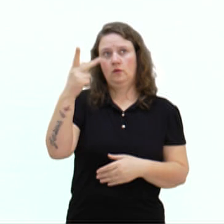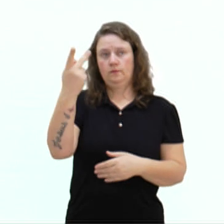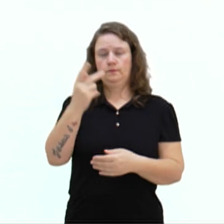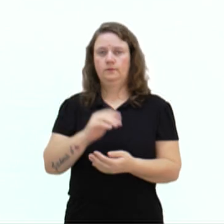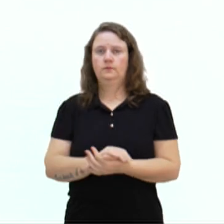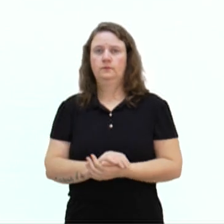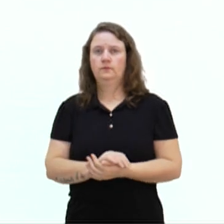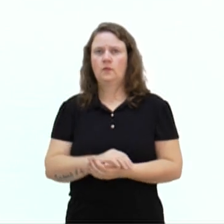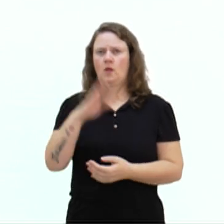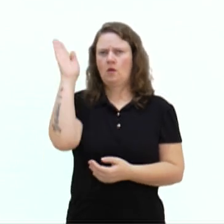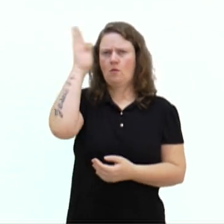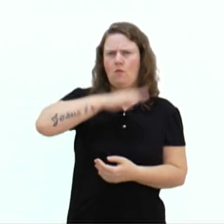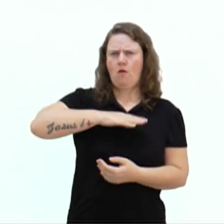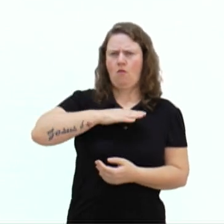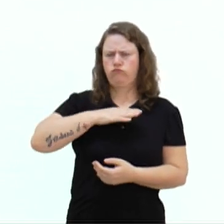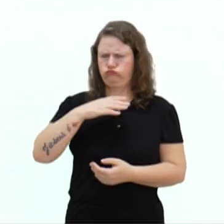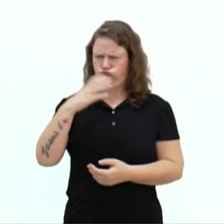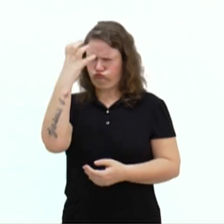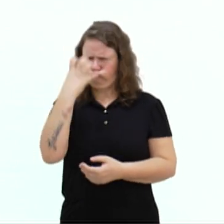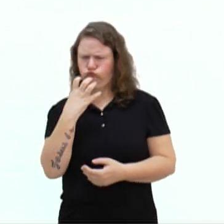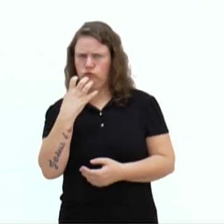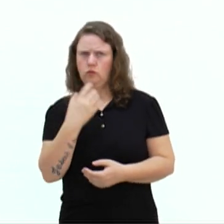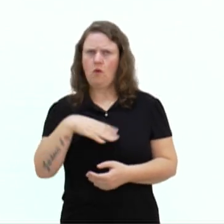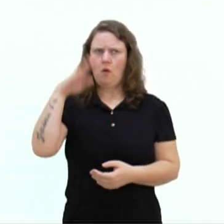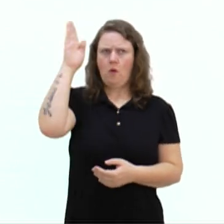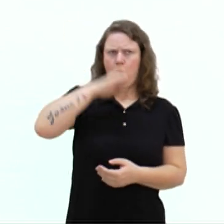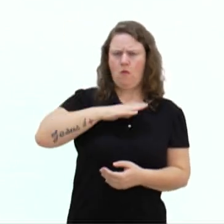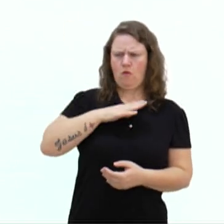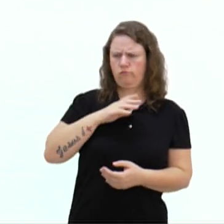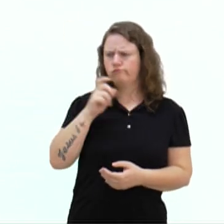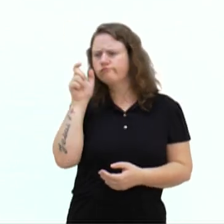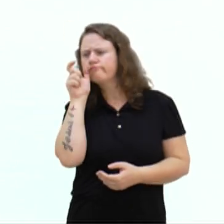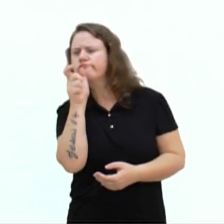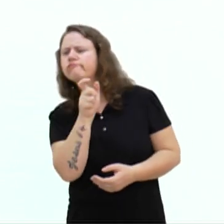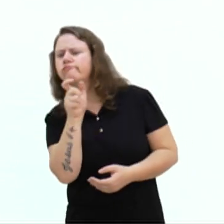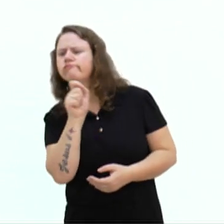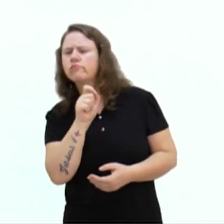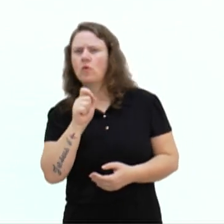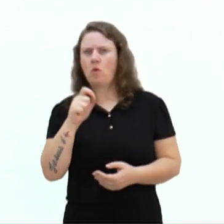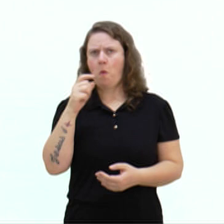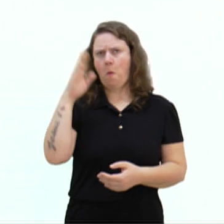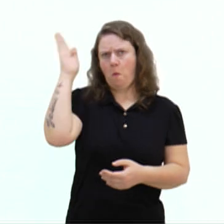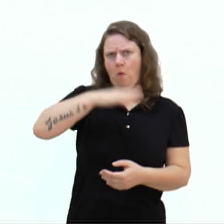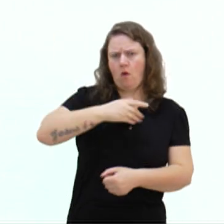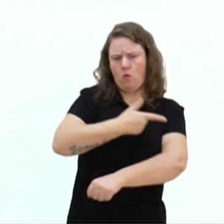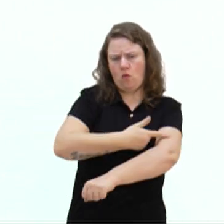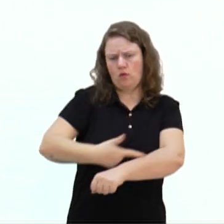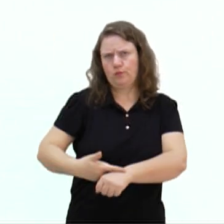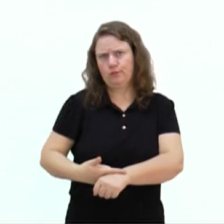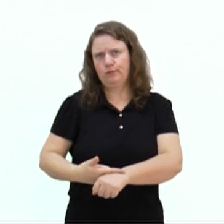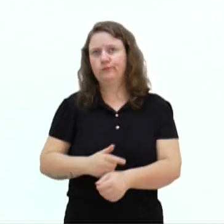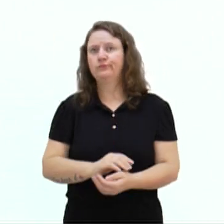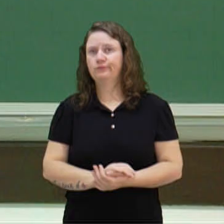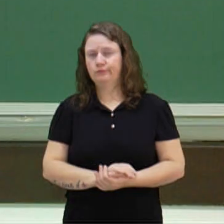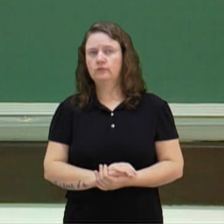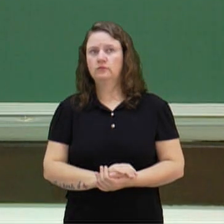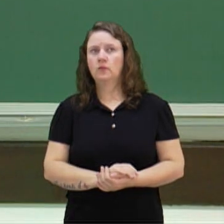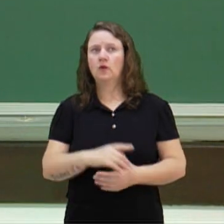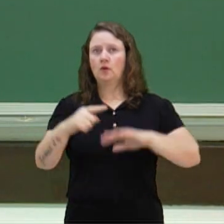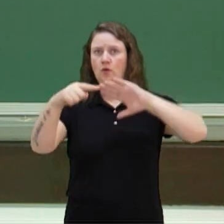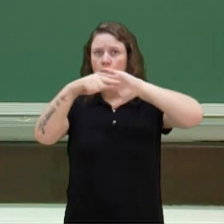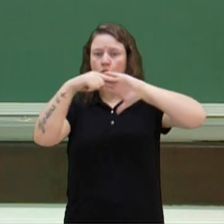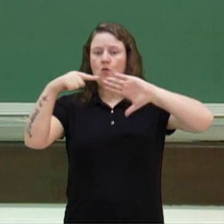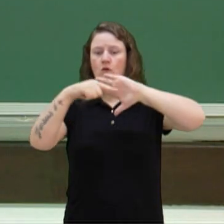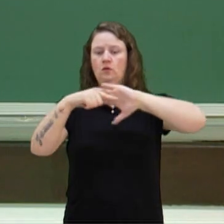lá. Mal-humorado, mal-intencionado, mal-educado. E para saber que vai o hífen mesmo,